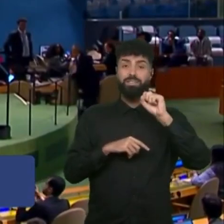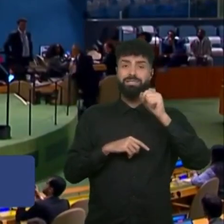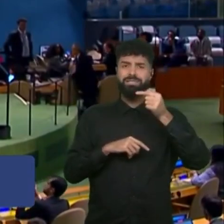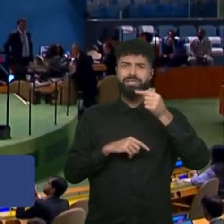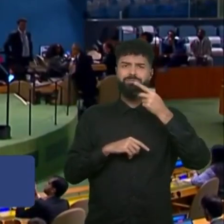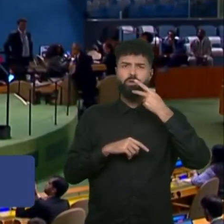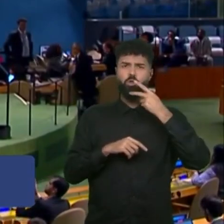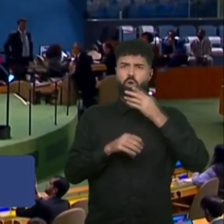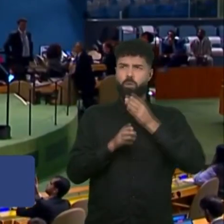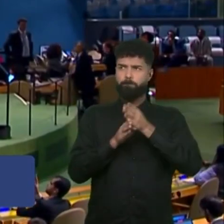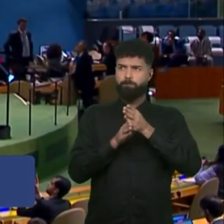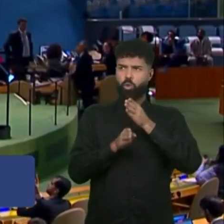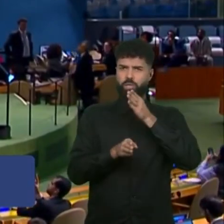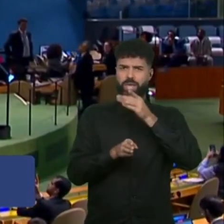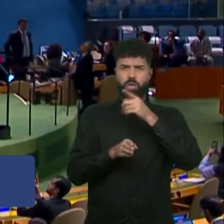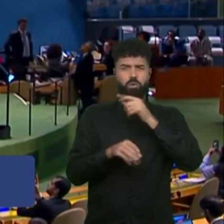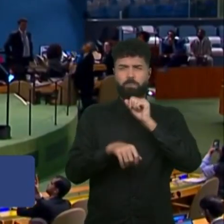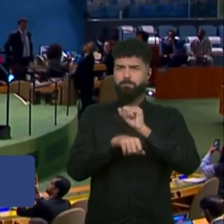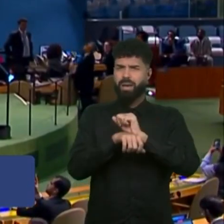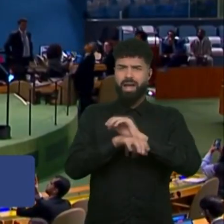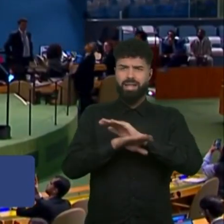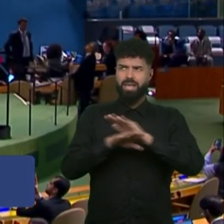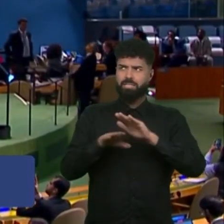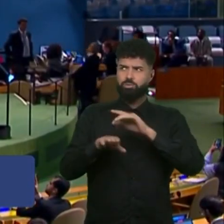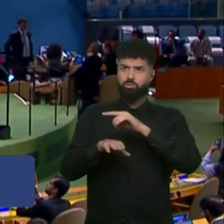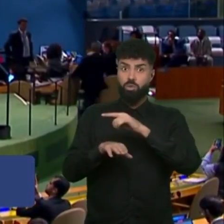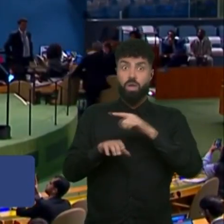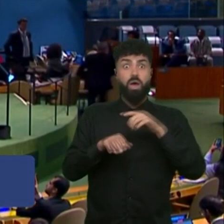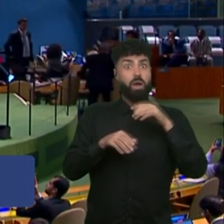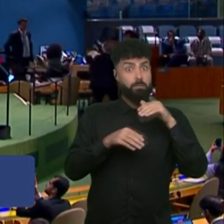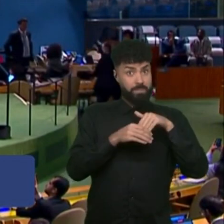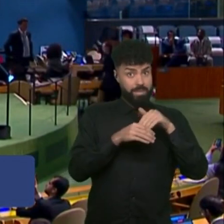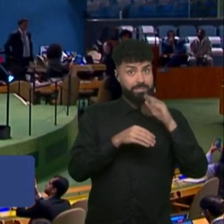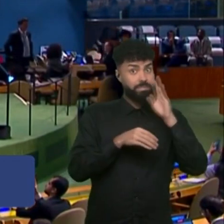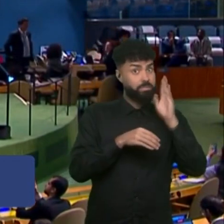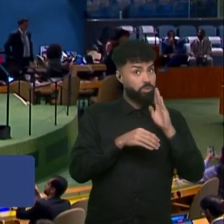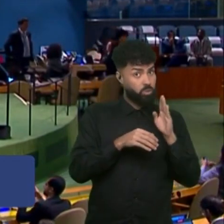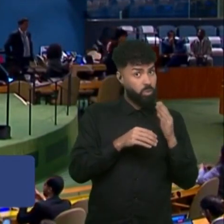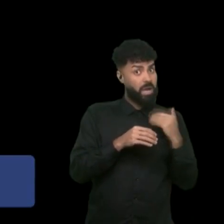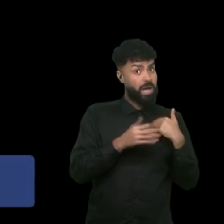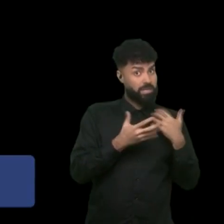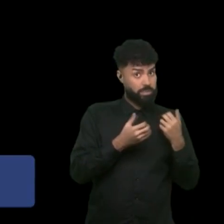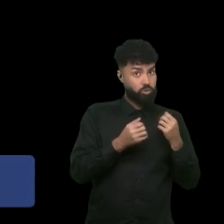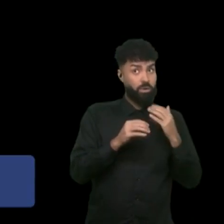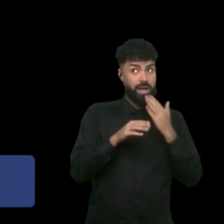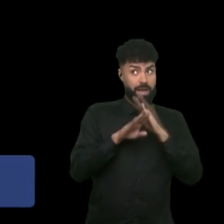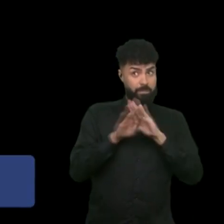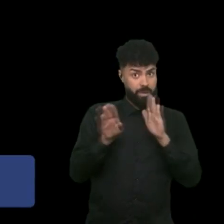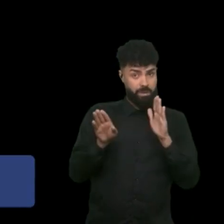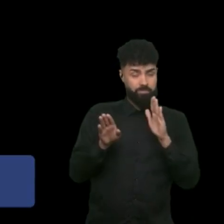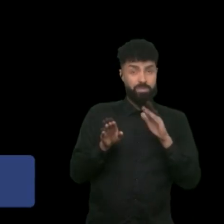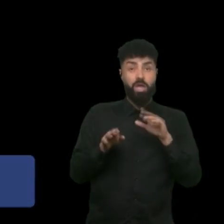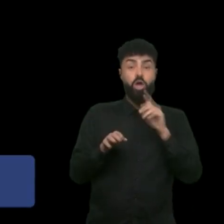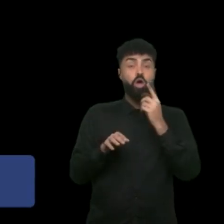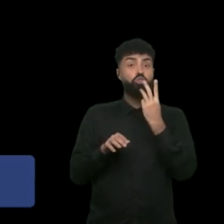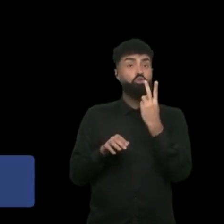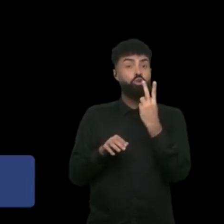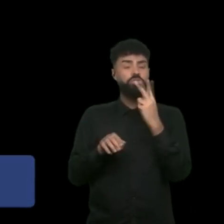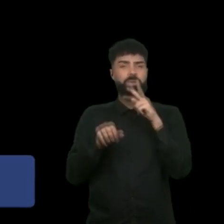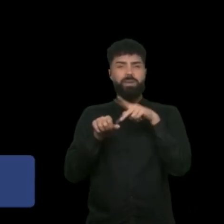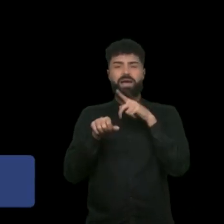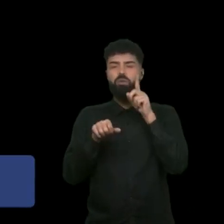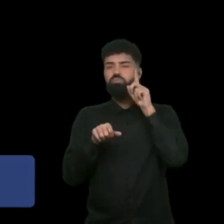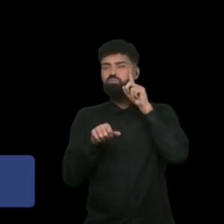executivo voltado para estrangular uma nação que se distingue no concerto mundial como um